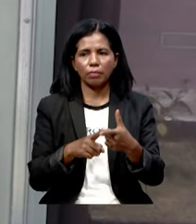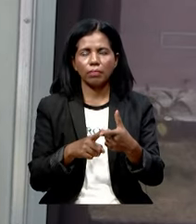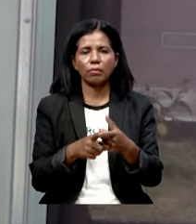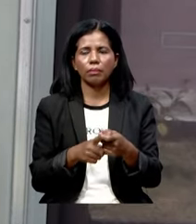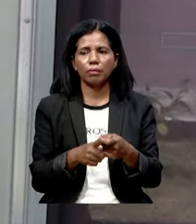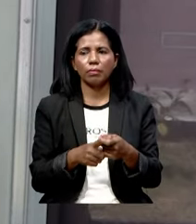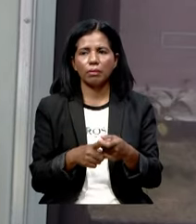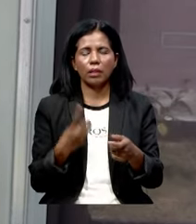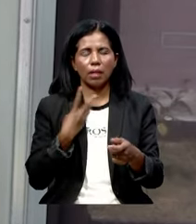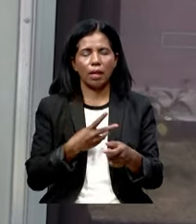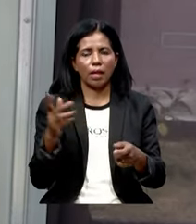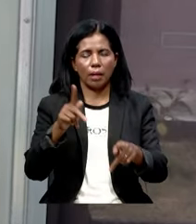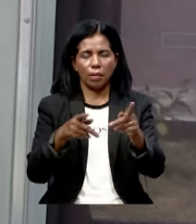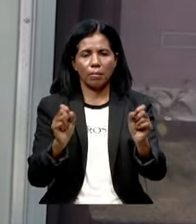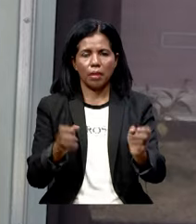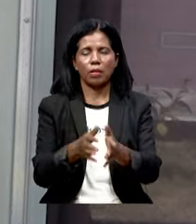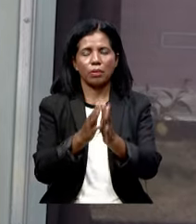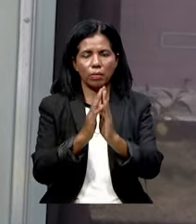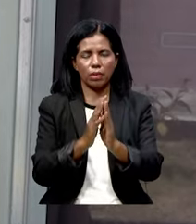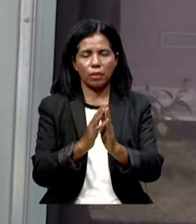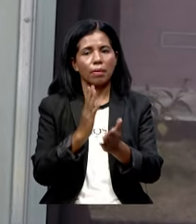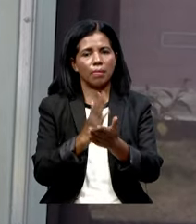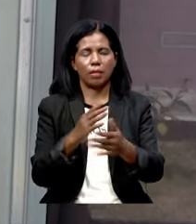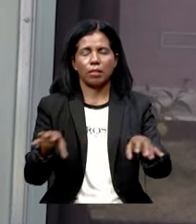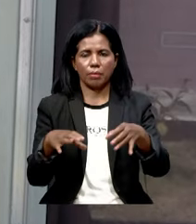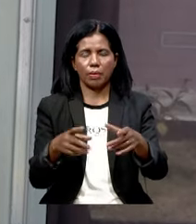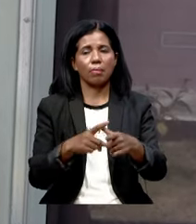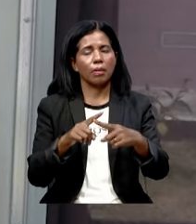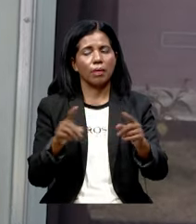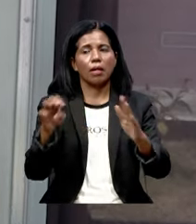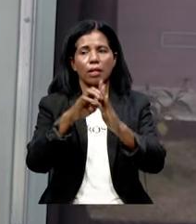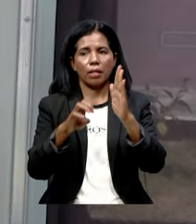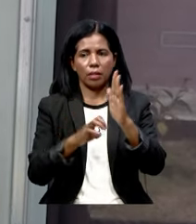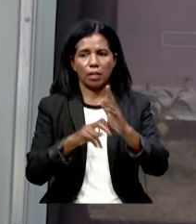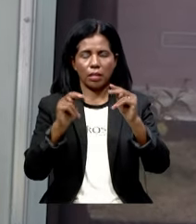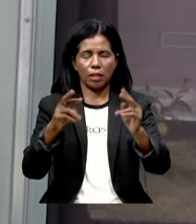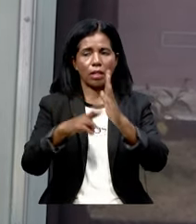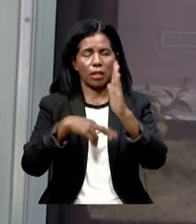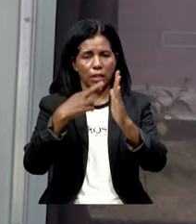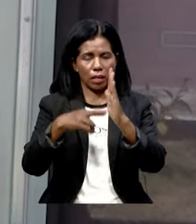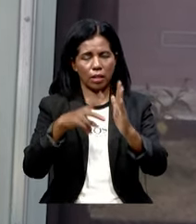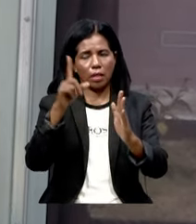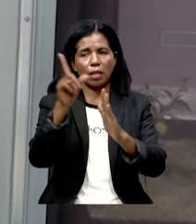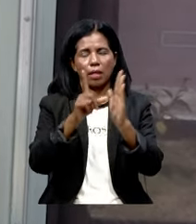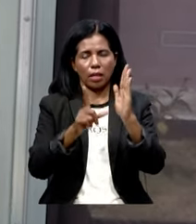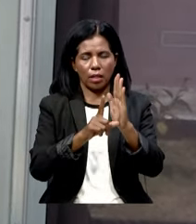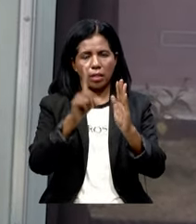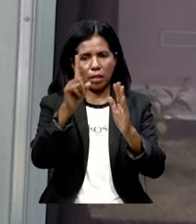um belo justo reforma de ira né mas no der estado já tem que ir uma regra zida e lei ira para tu